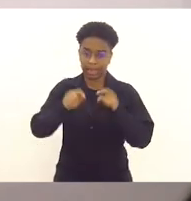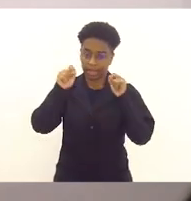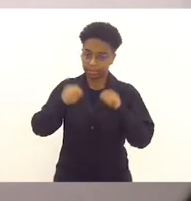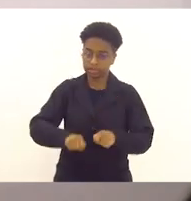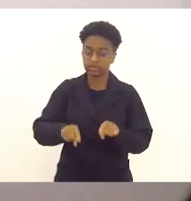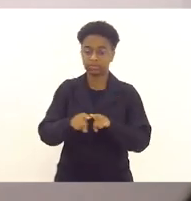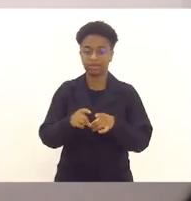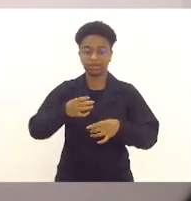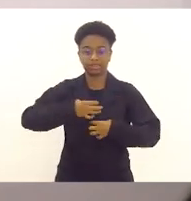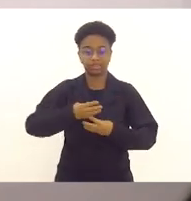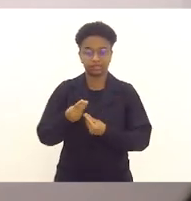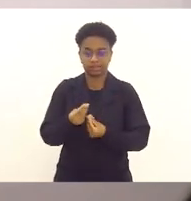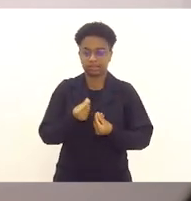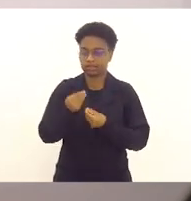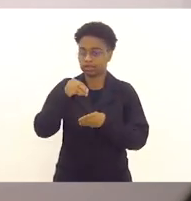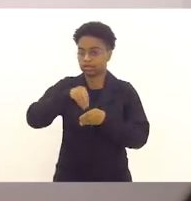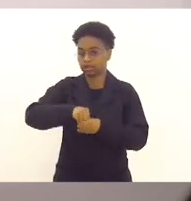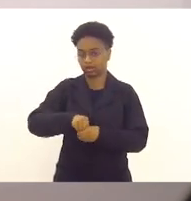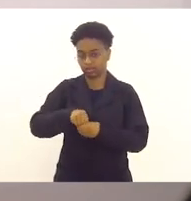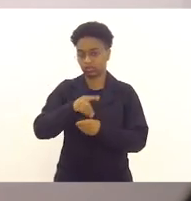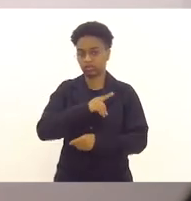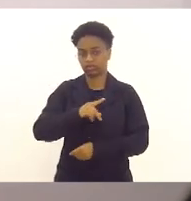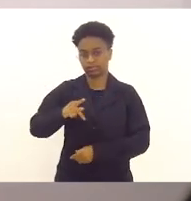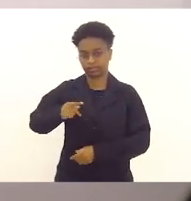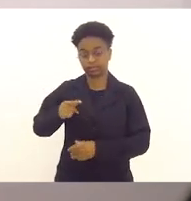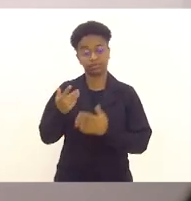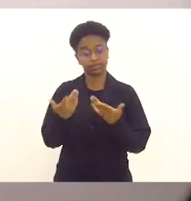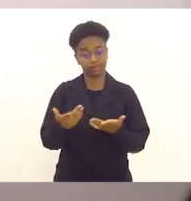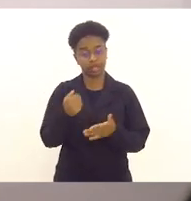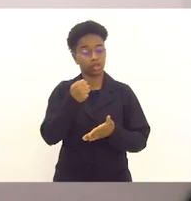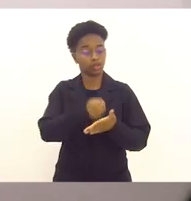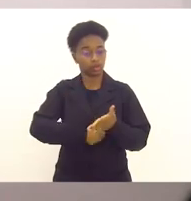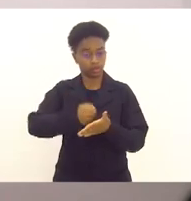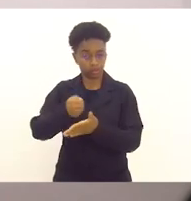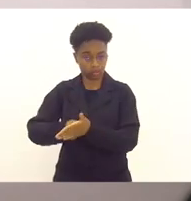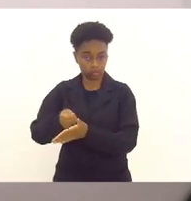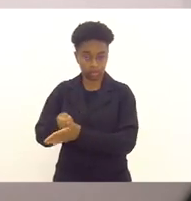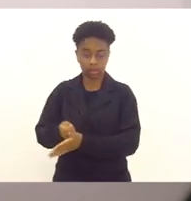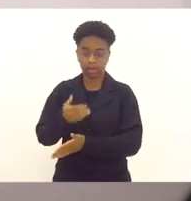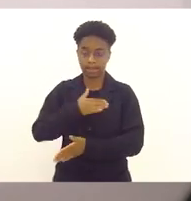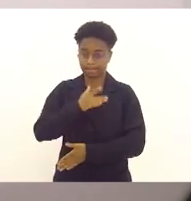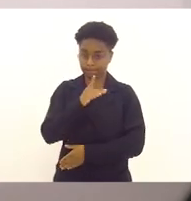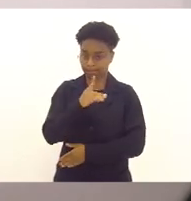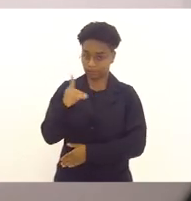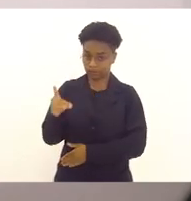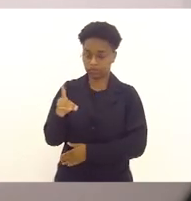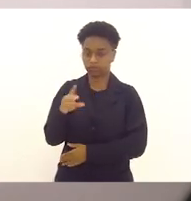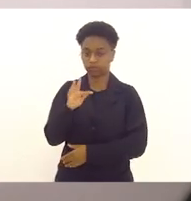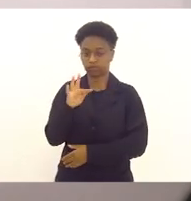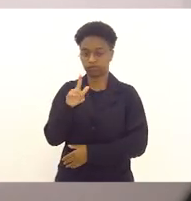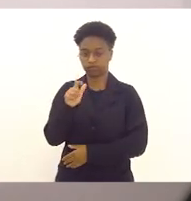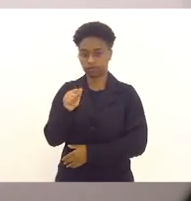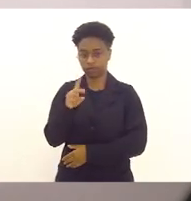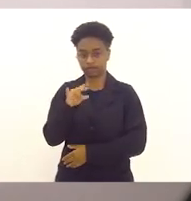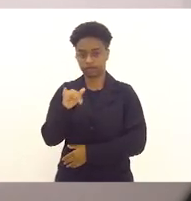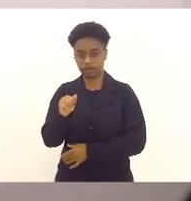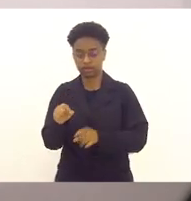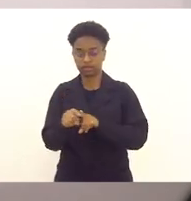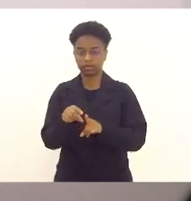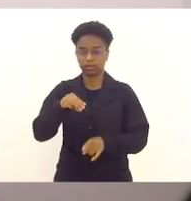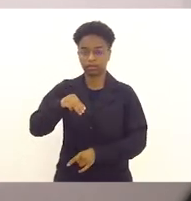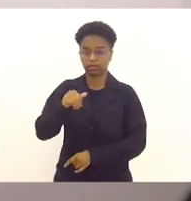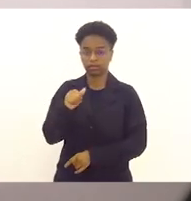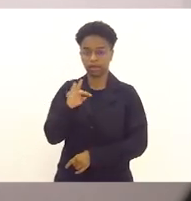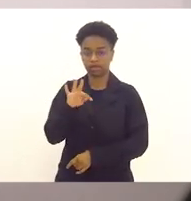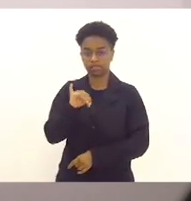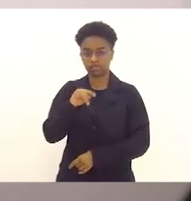interna então é uma uma luta da minha das minhas coordenadoras da Flávia e da Matilde incansável